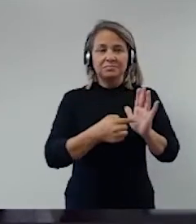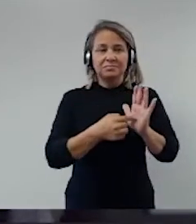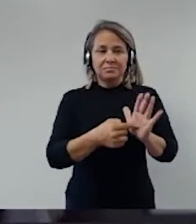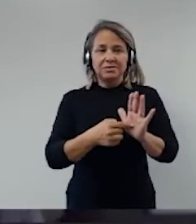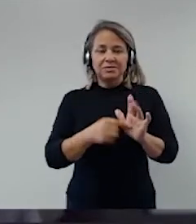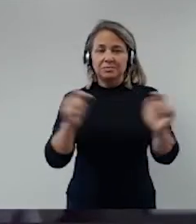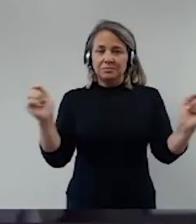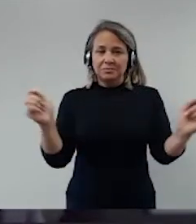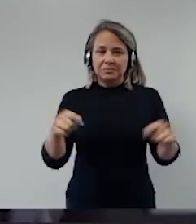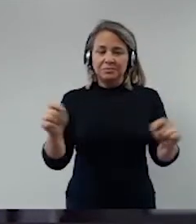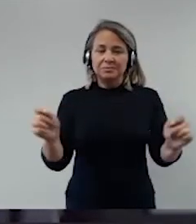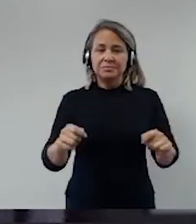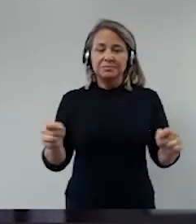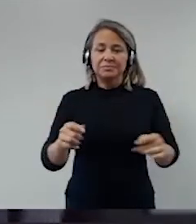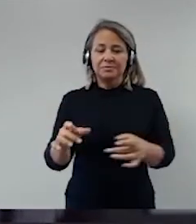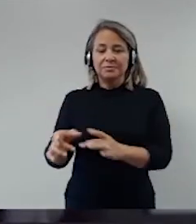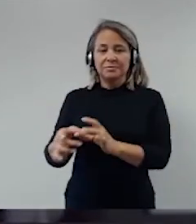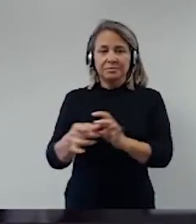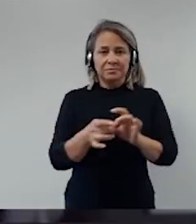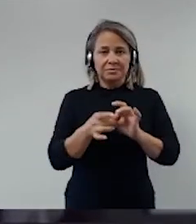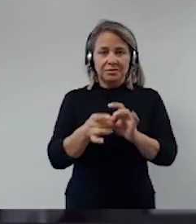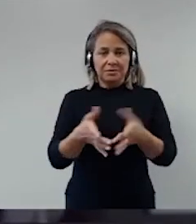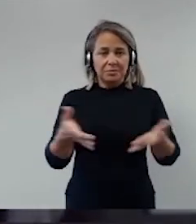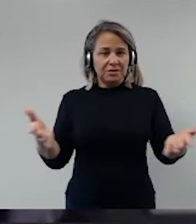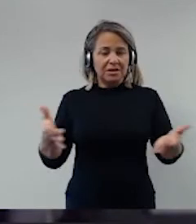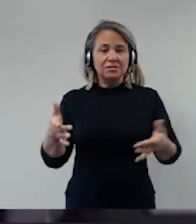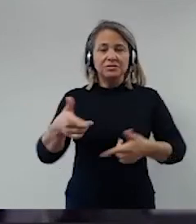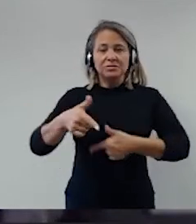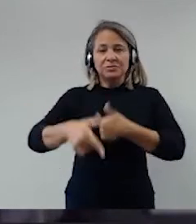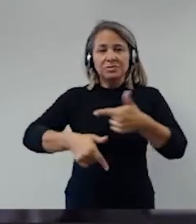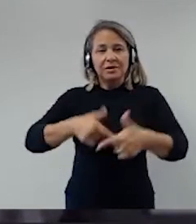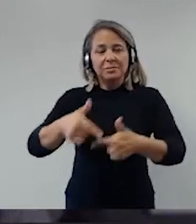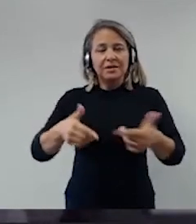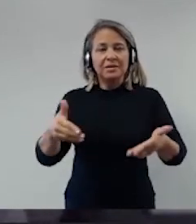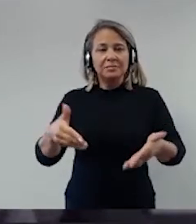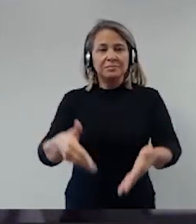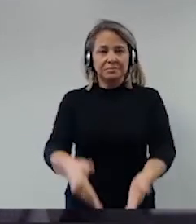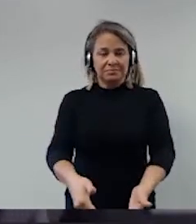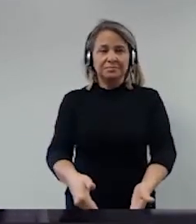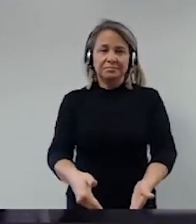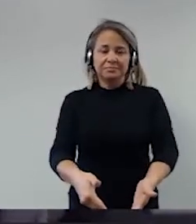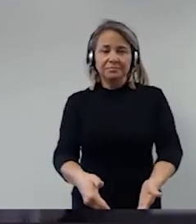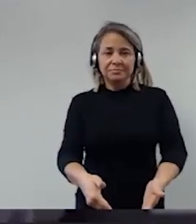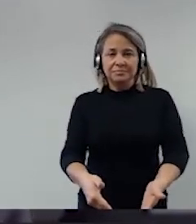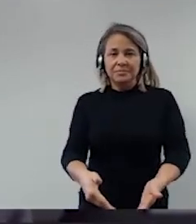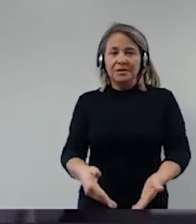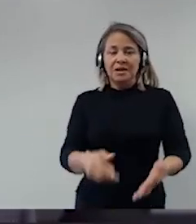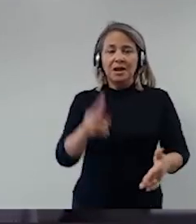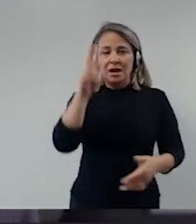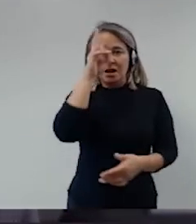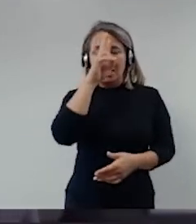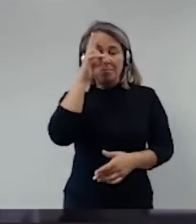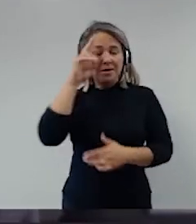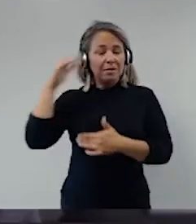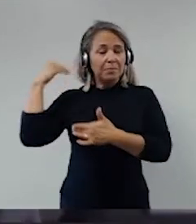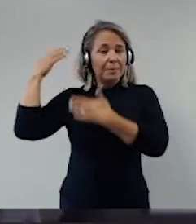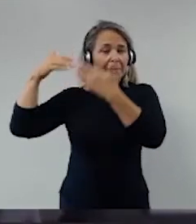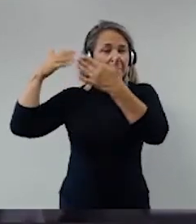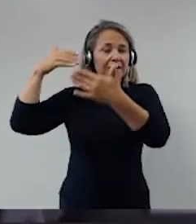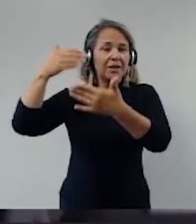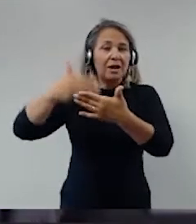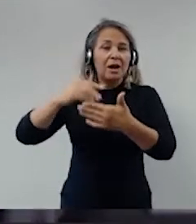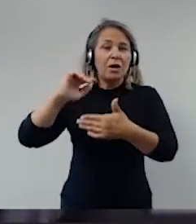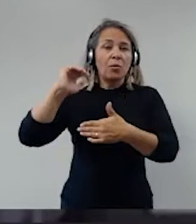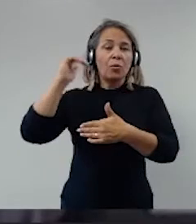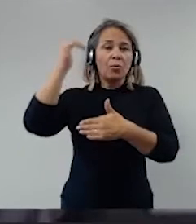essa forma democrática de atuação e participação e remeter a um outro patamar,